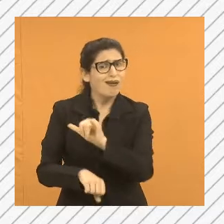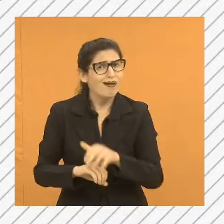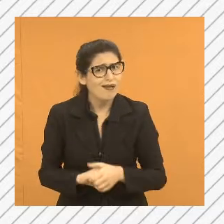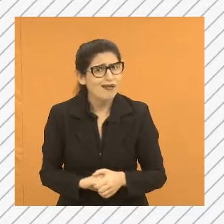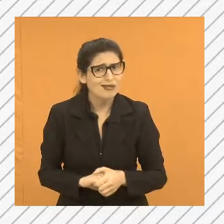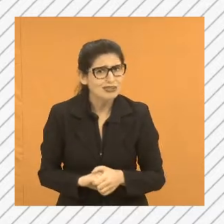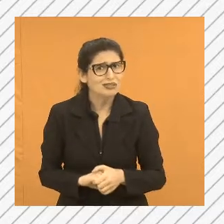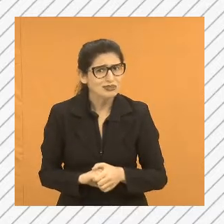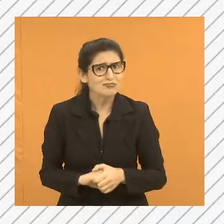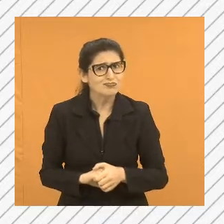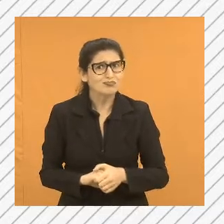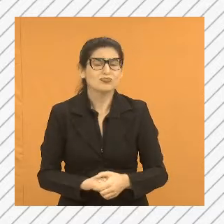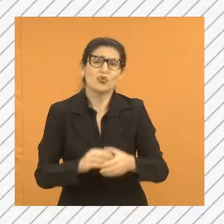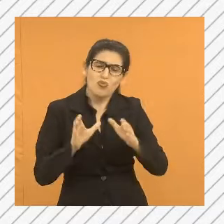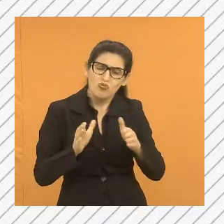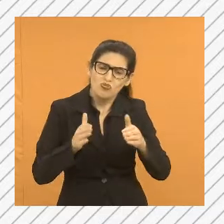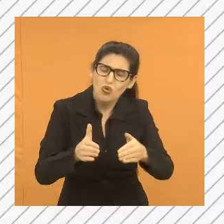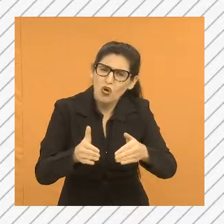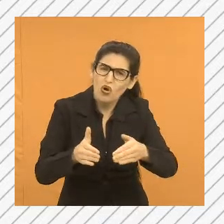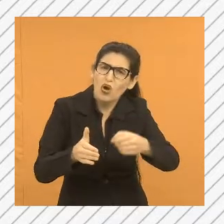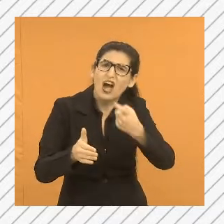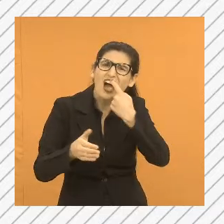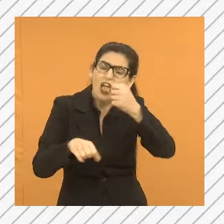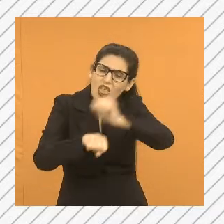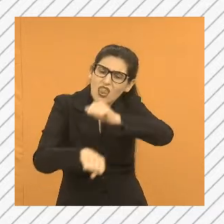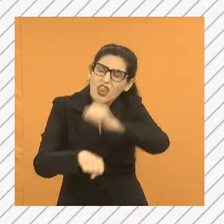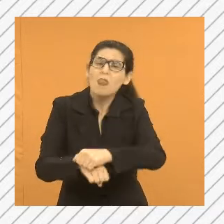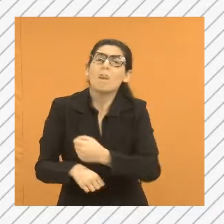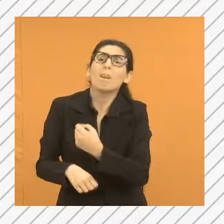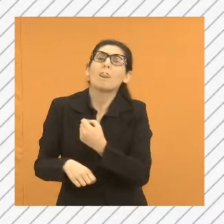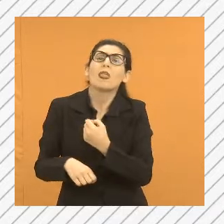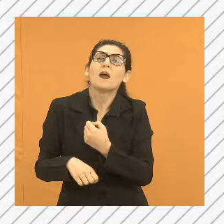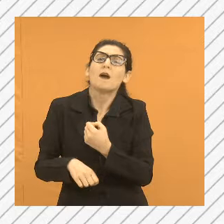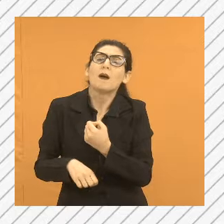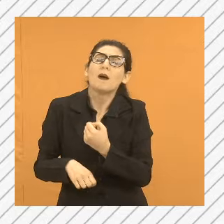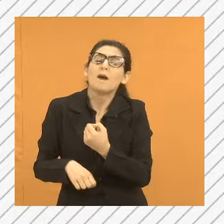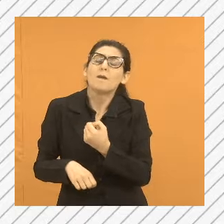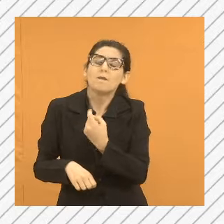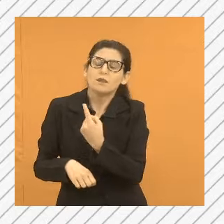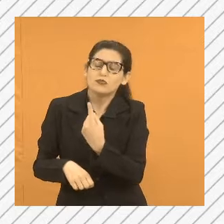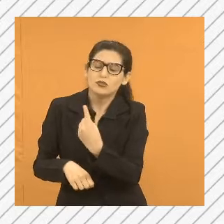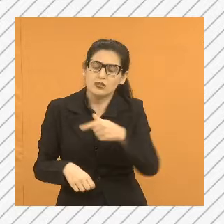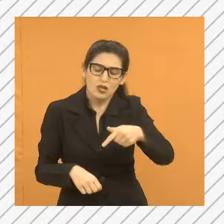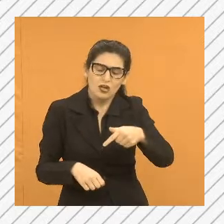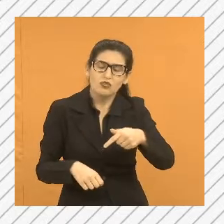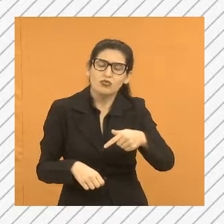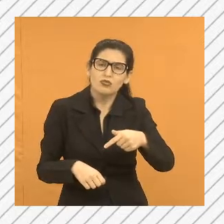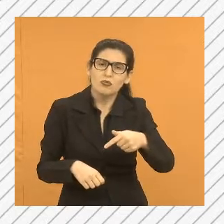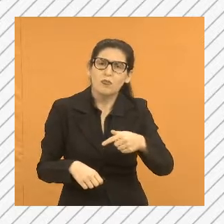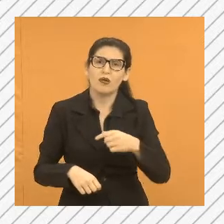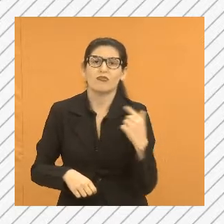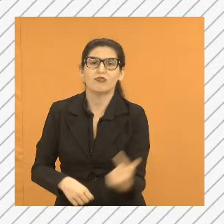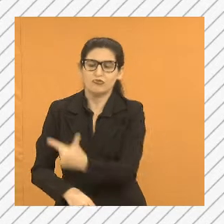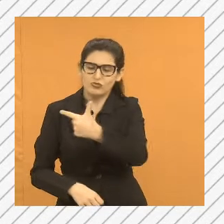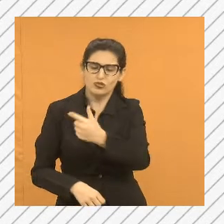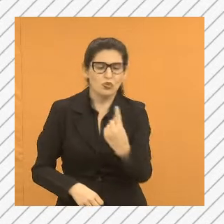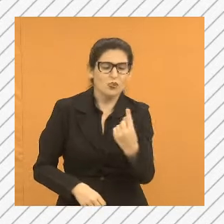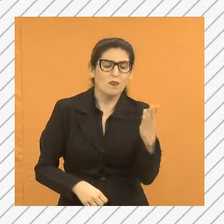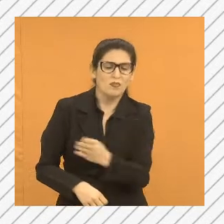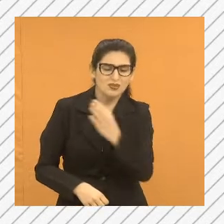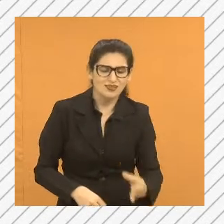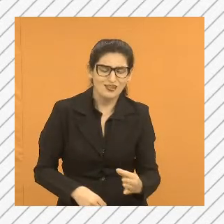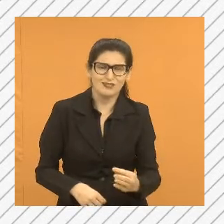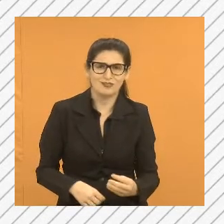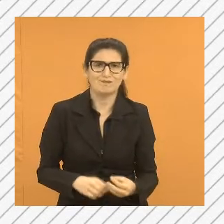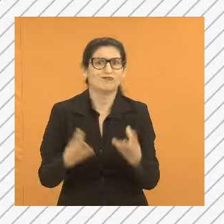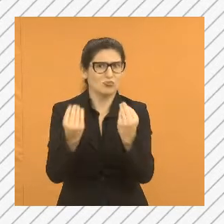no centro de especialidades odontológicas, de 17% para 21%. O próximo